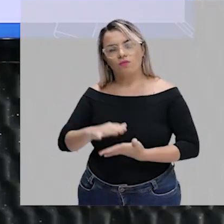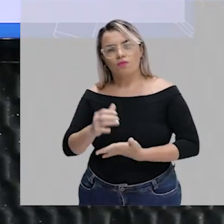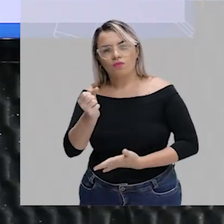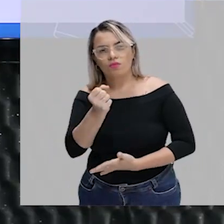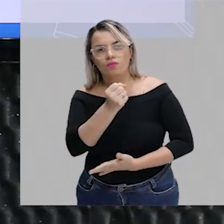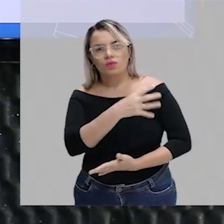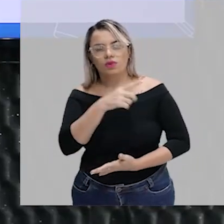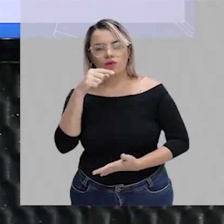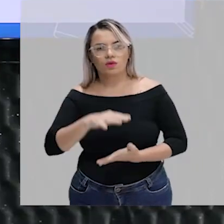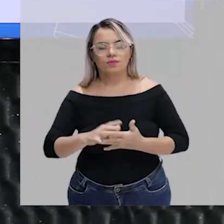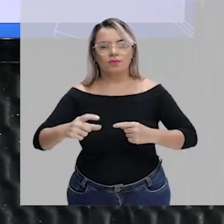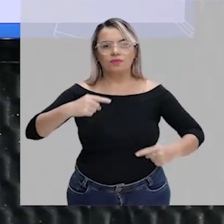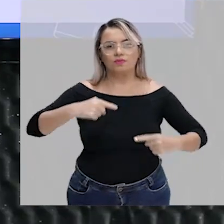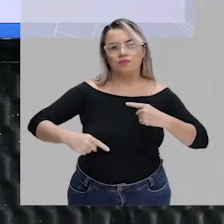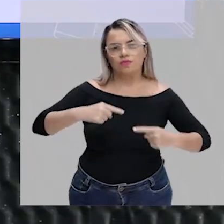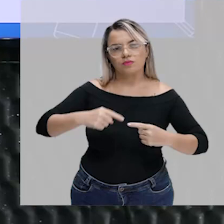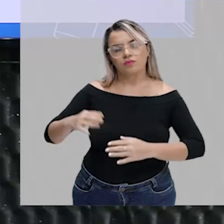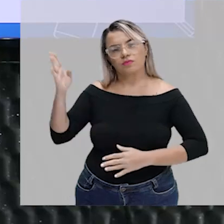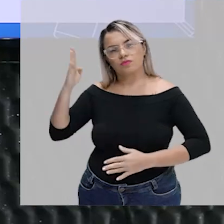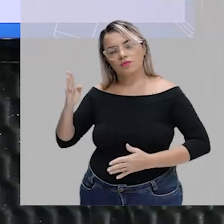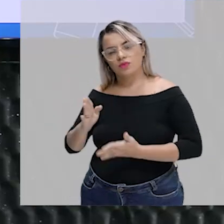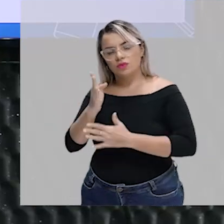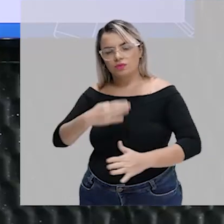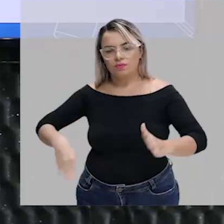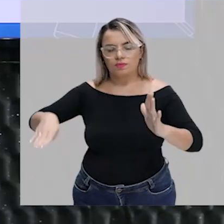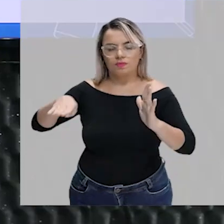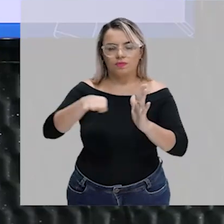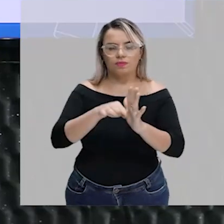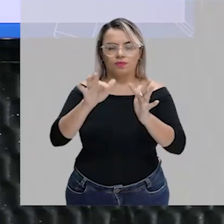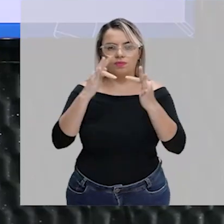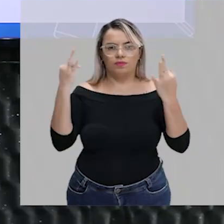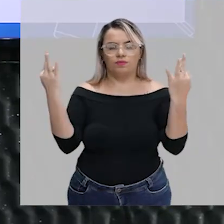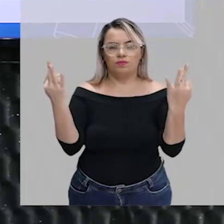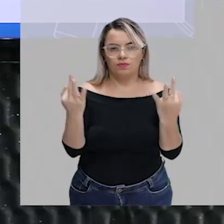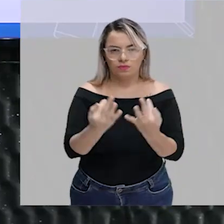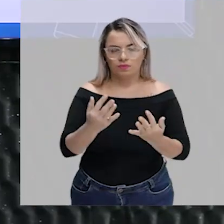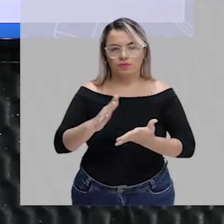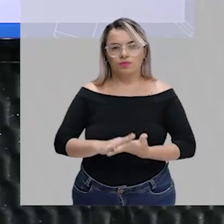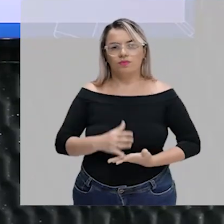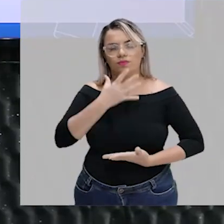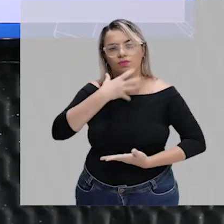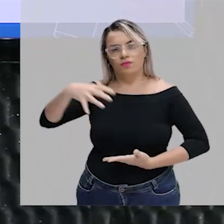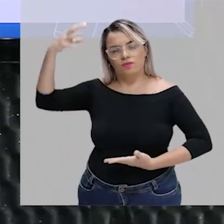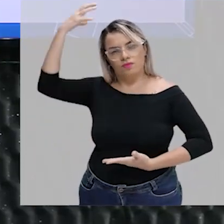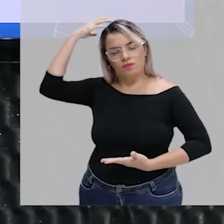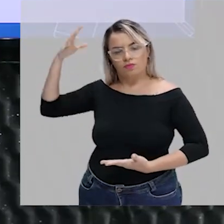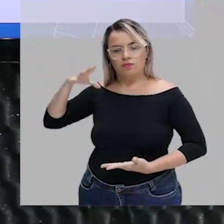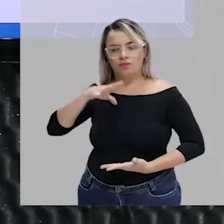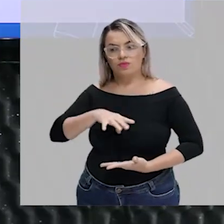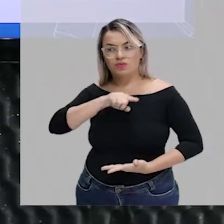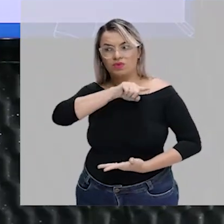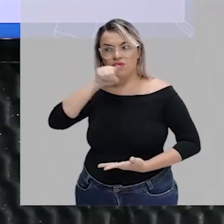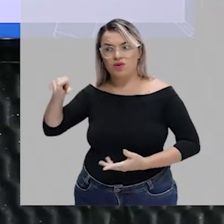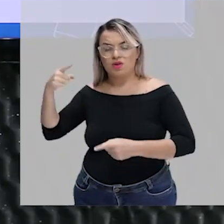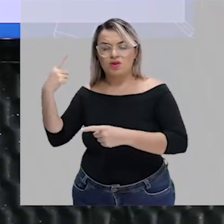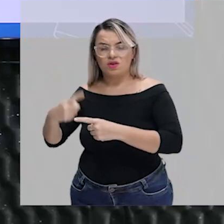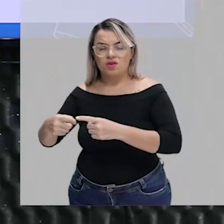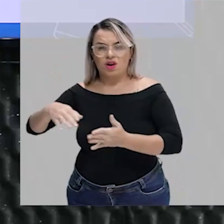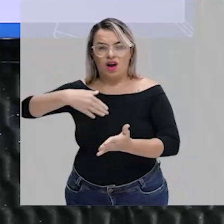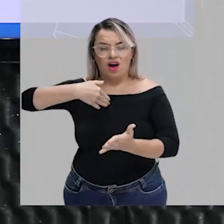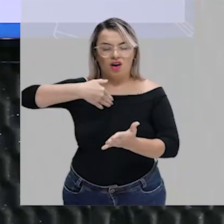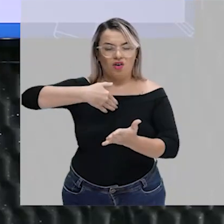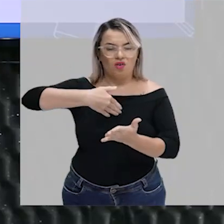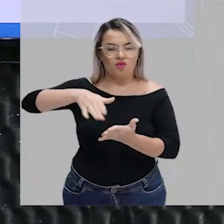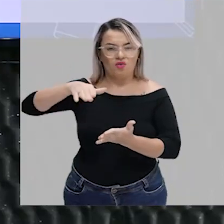política e da economia brasileira foi a vinda da família real em 1808, que estava ali fugindo dos ataques de Napoleão